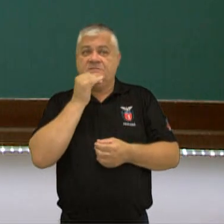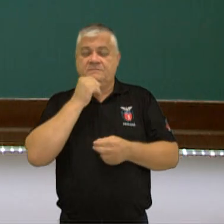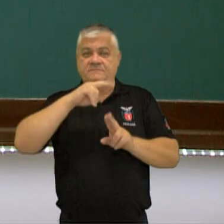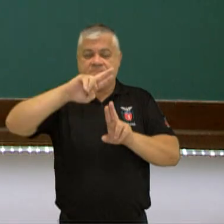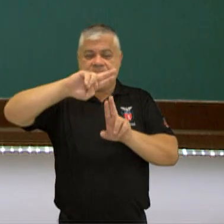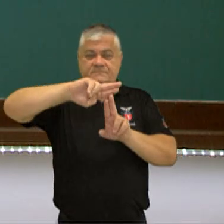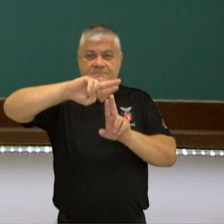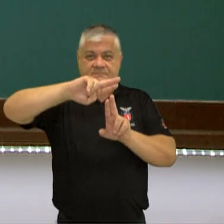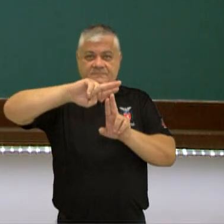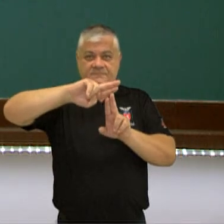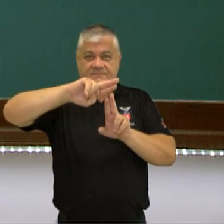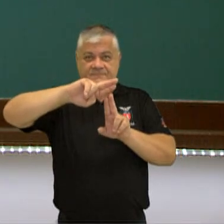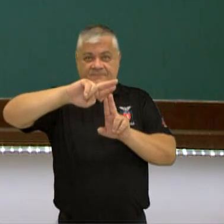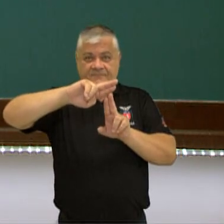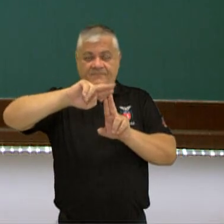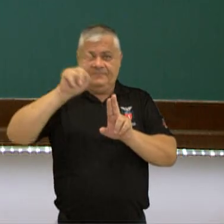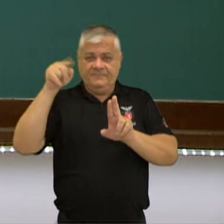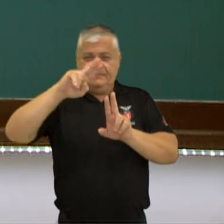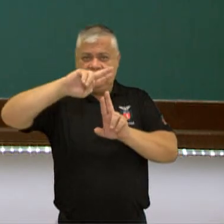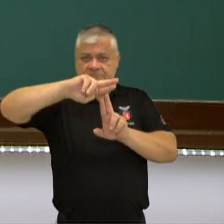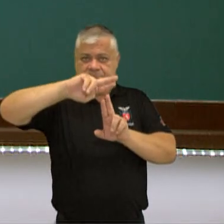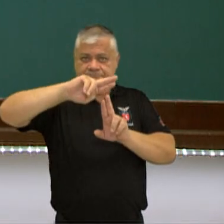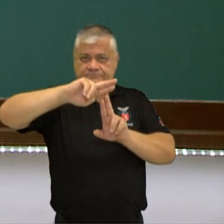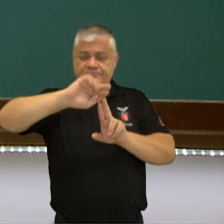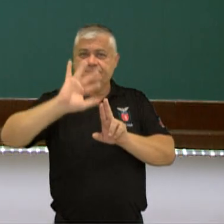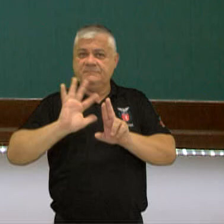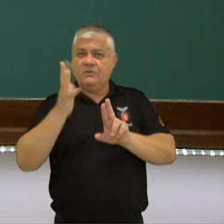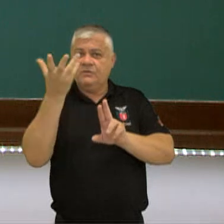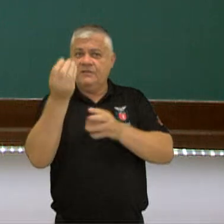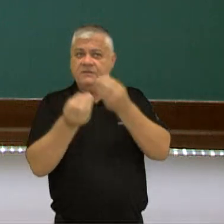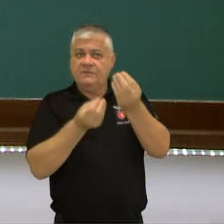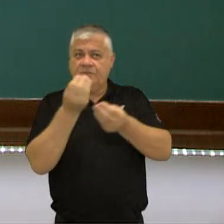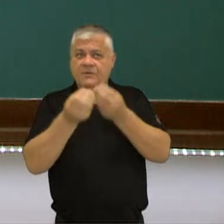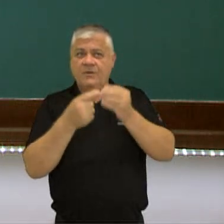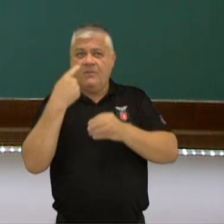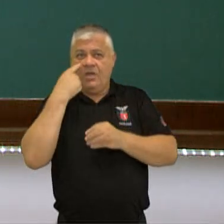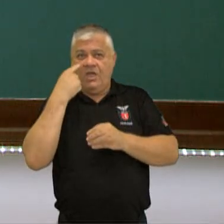aqui formada nesse orbital, ela se dá dessa maneira aqui.